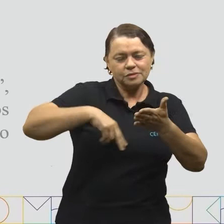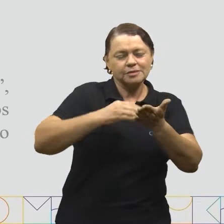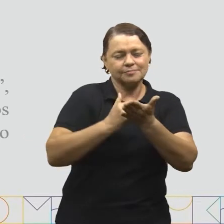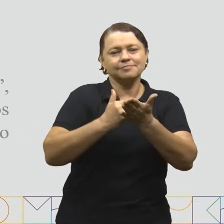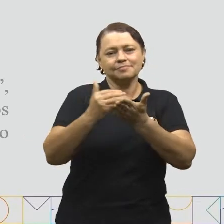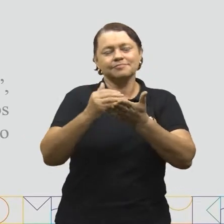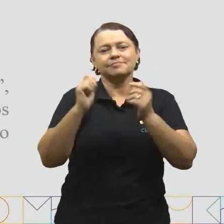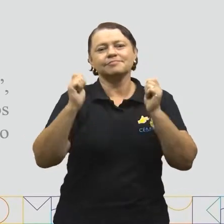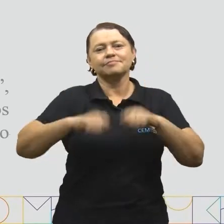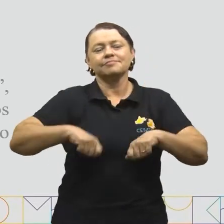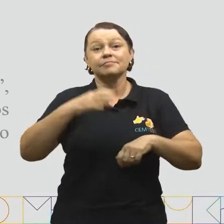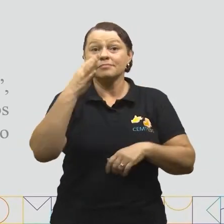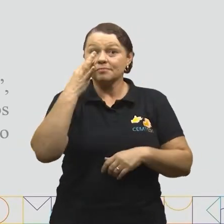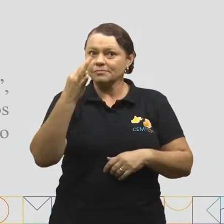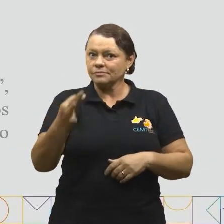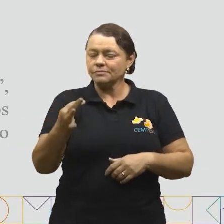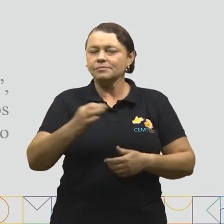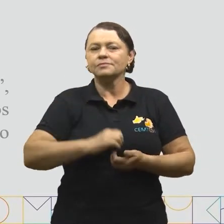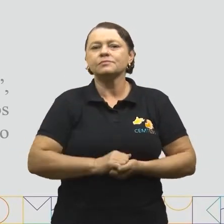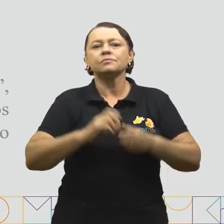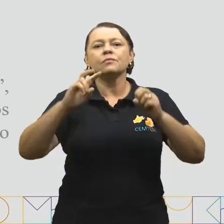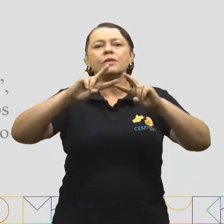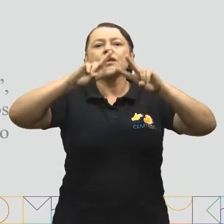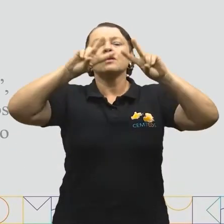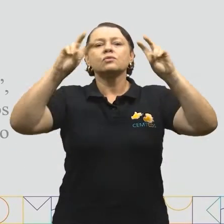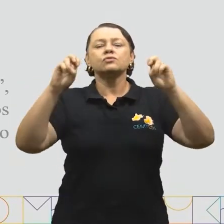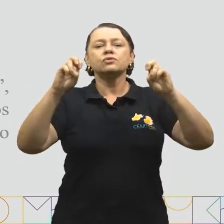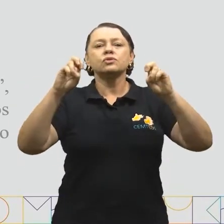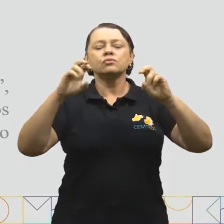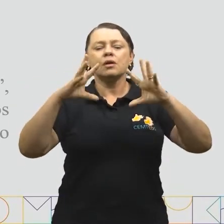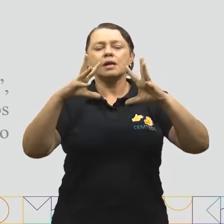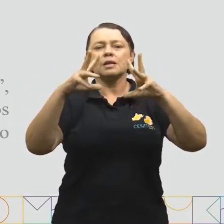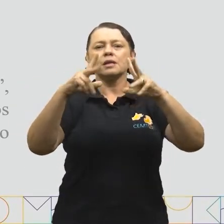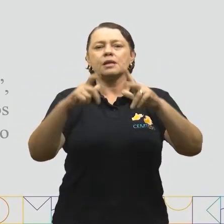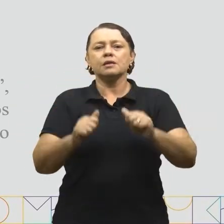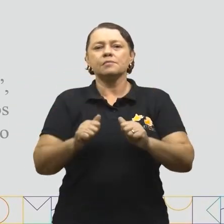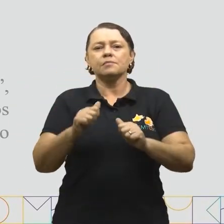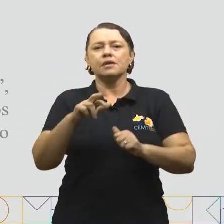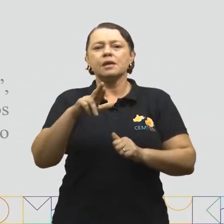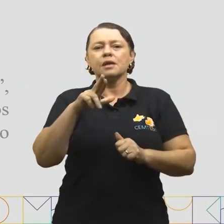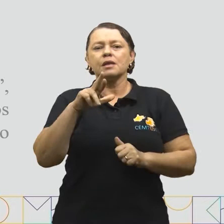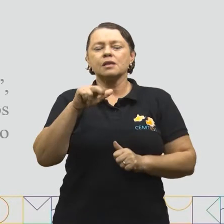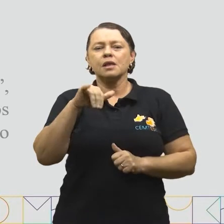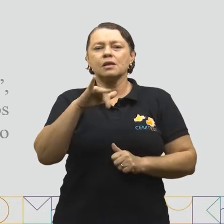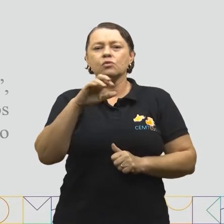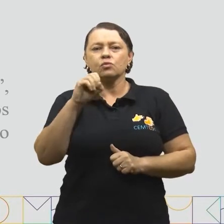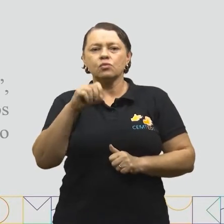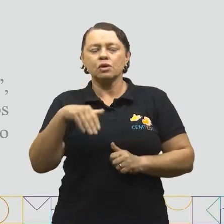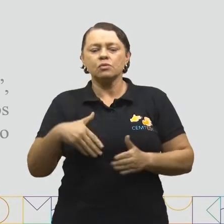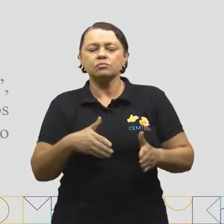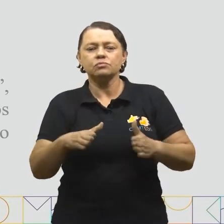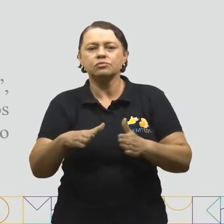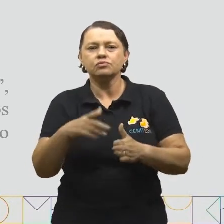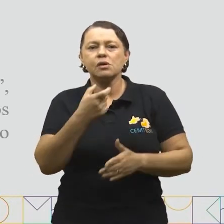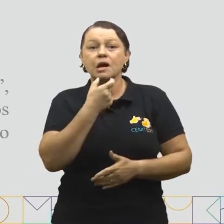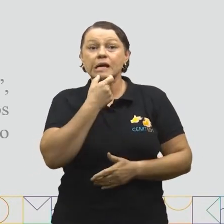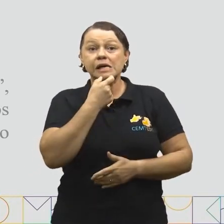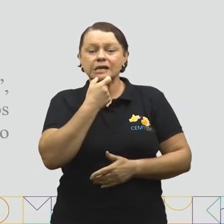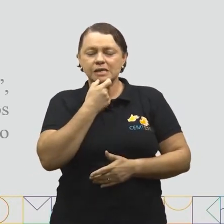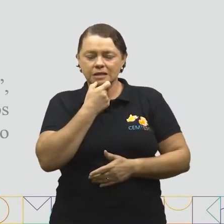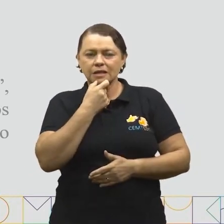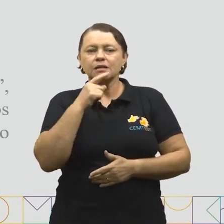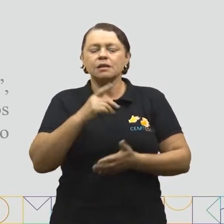começar a leitura. Fique atento. Título: Despoluição do rio Tâmisa, localizado em Londres, na